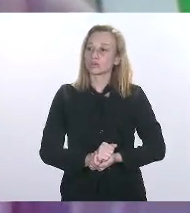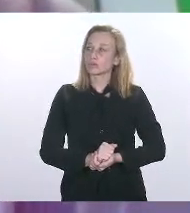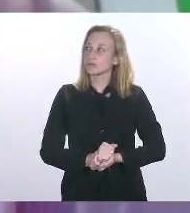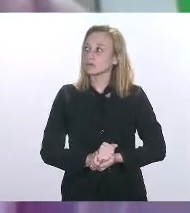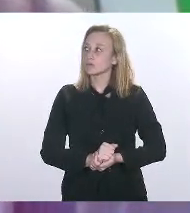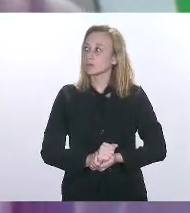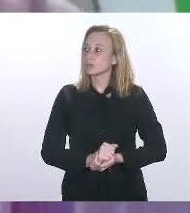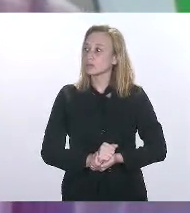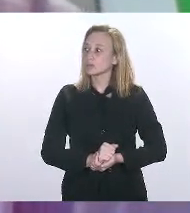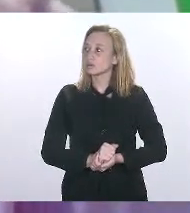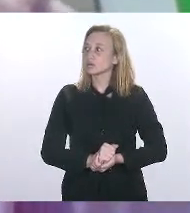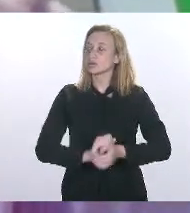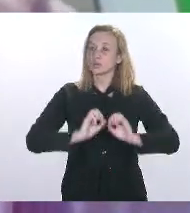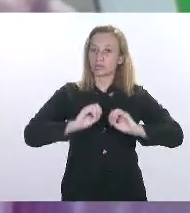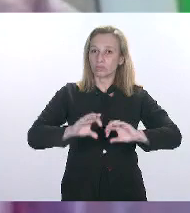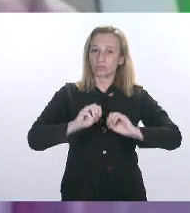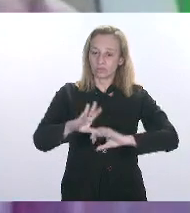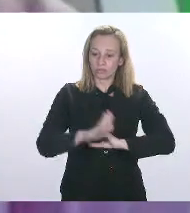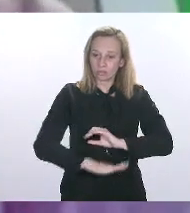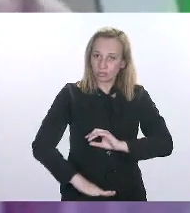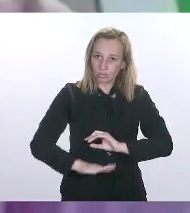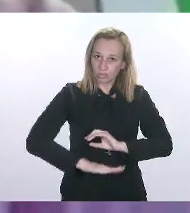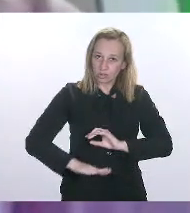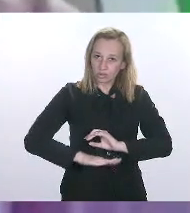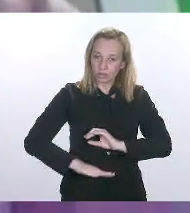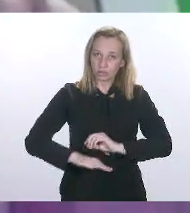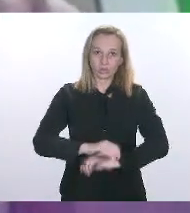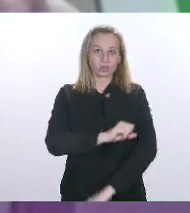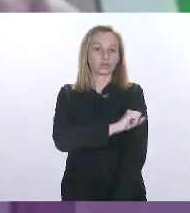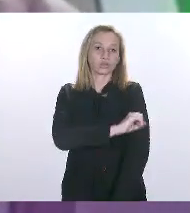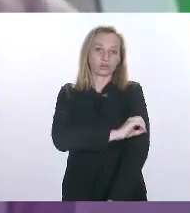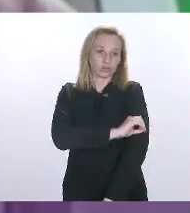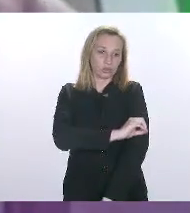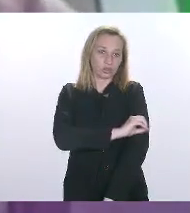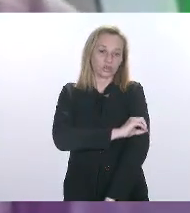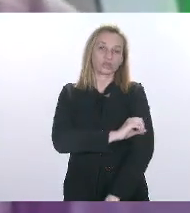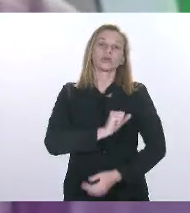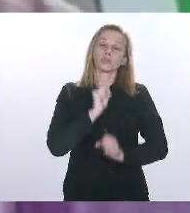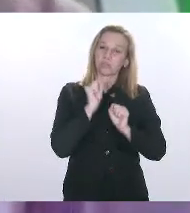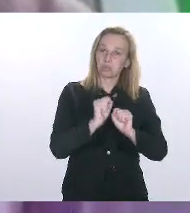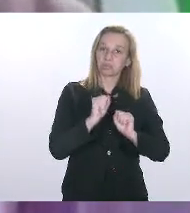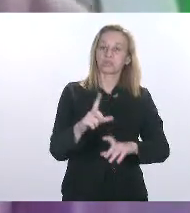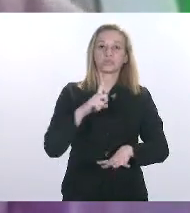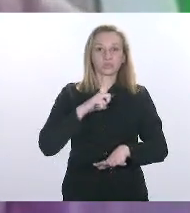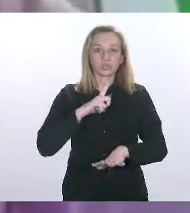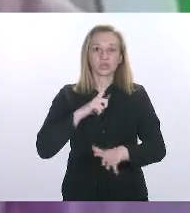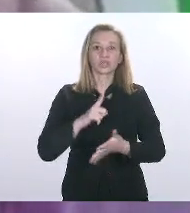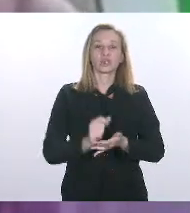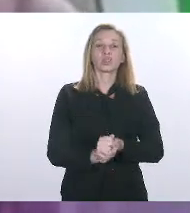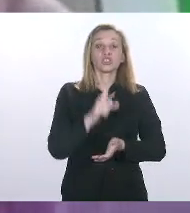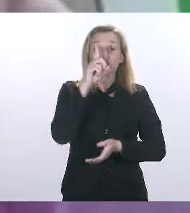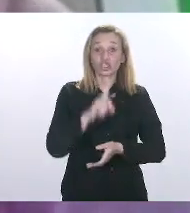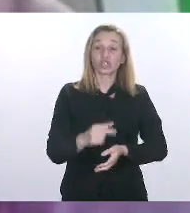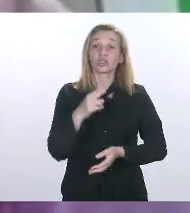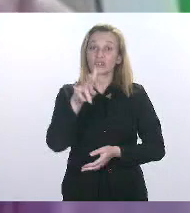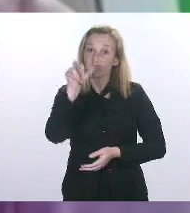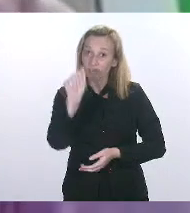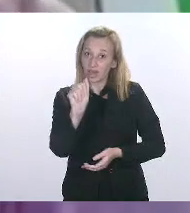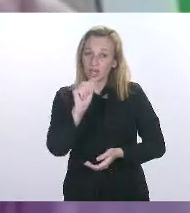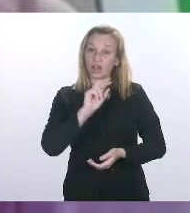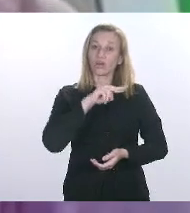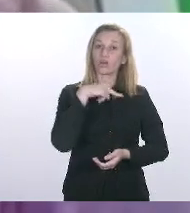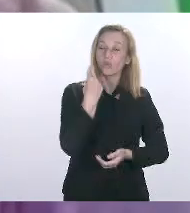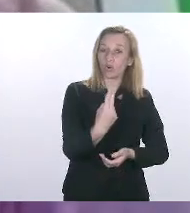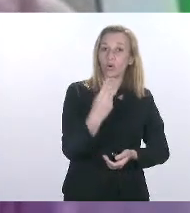e que na educação infantil possam ter garantia de vagas ou a concessão